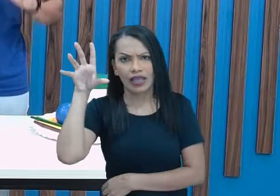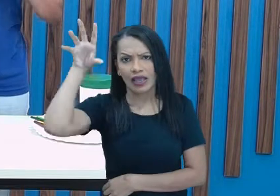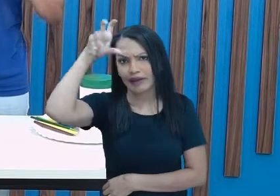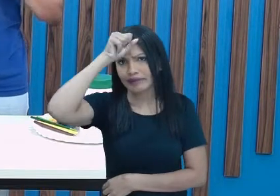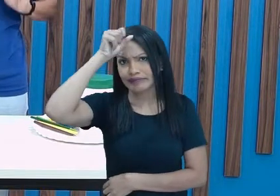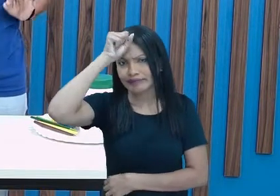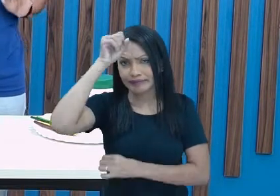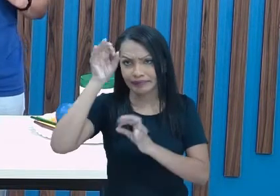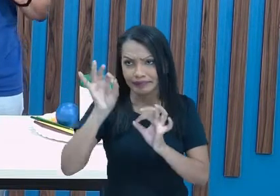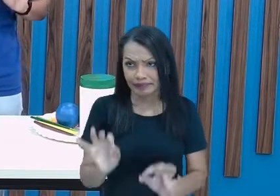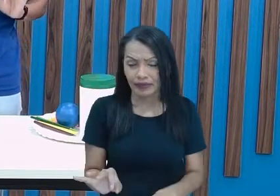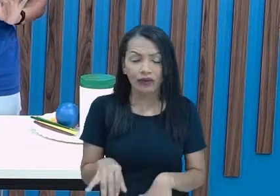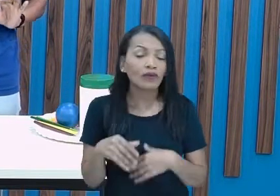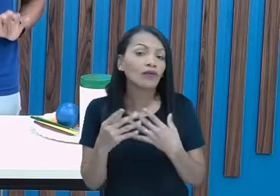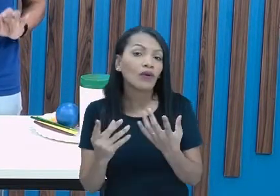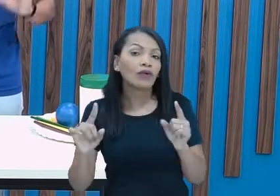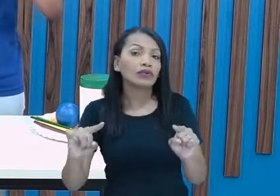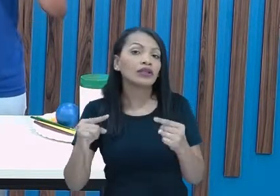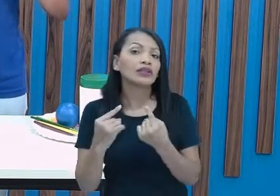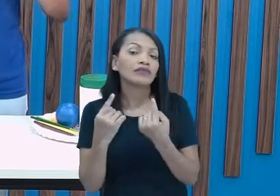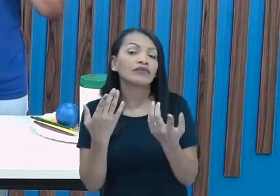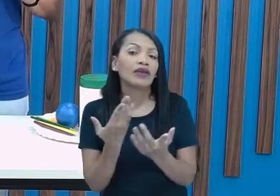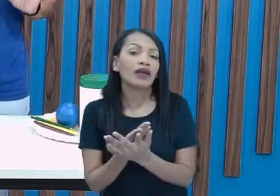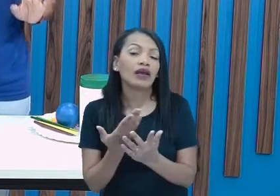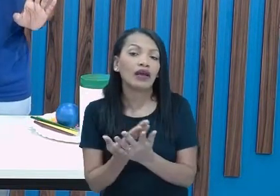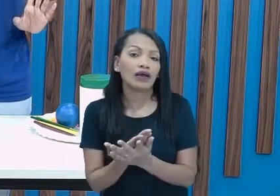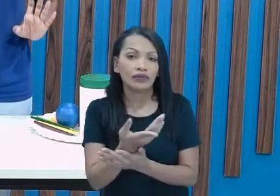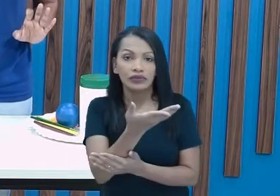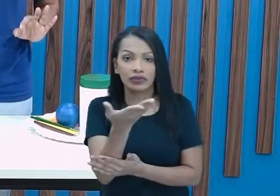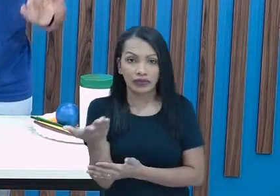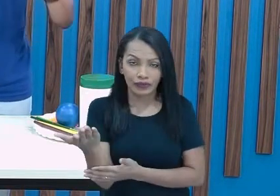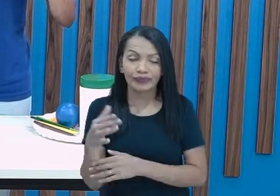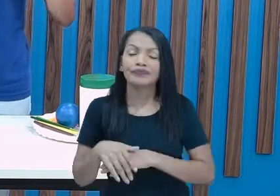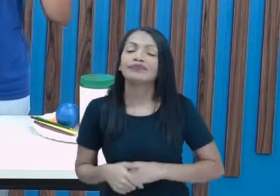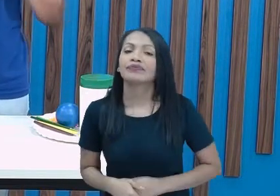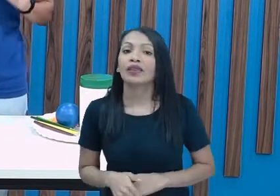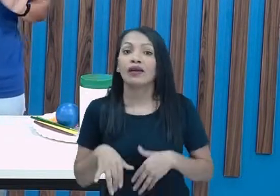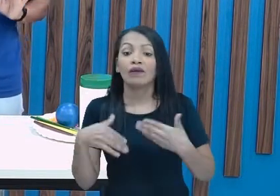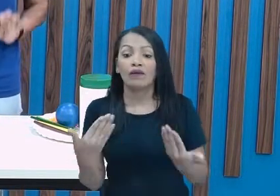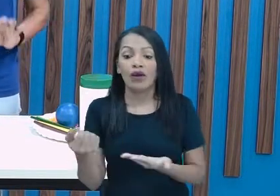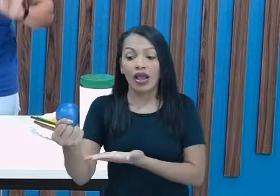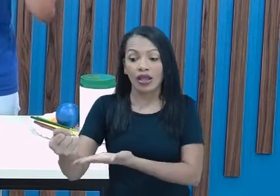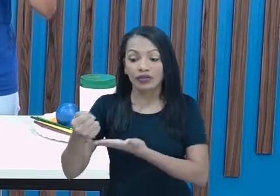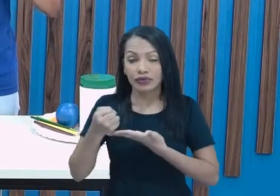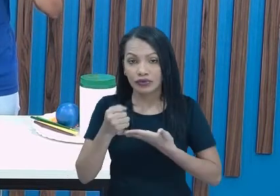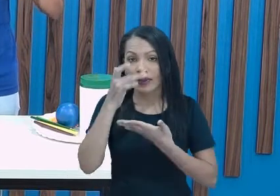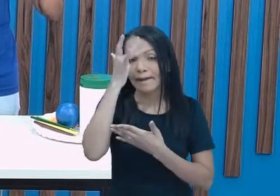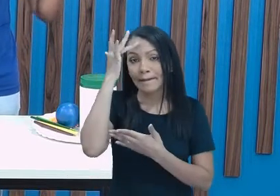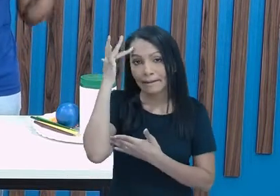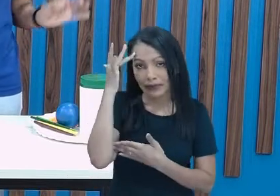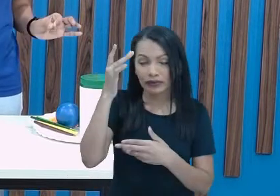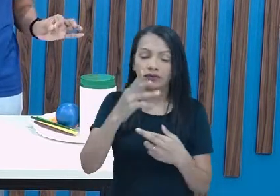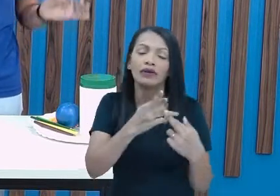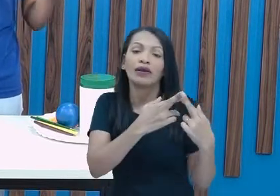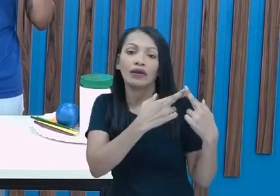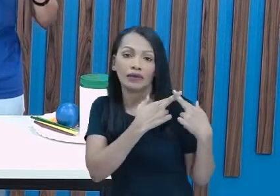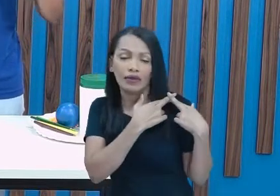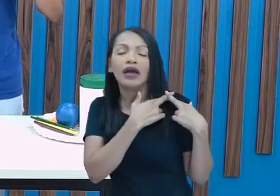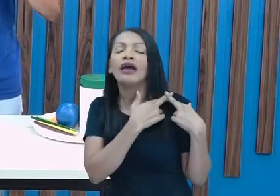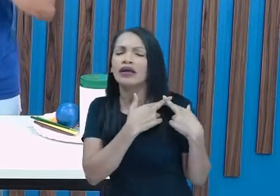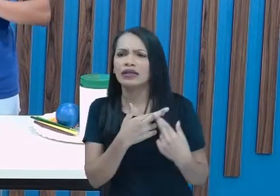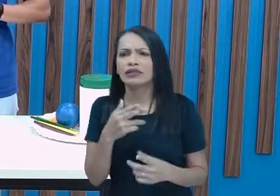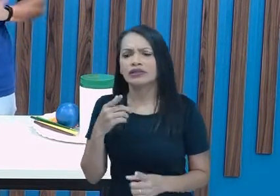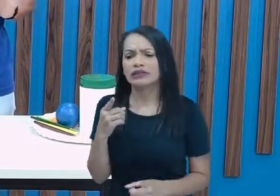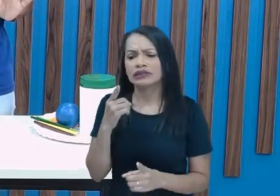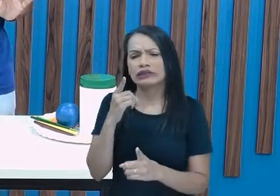certo? Então vamos lá, qual é o desafio da aula de hoje? Com a ajuda de um adulto, descubra se há mais bolas